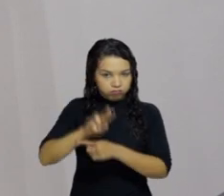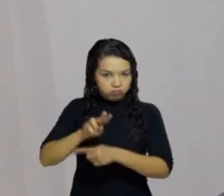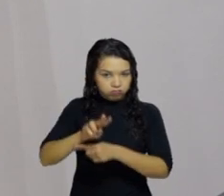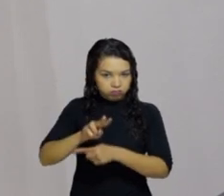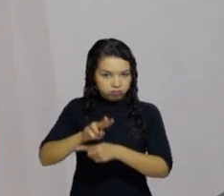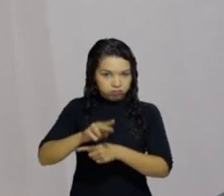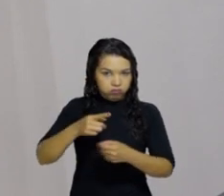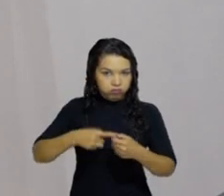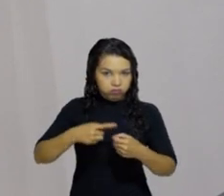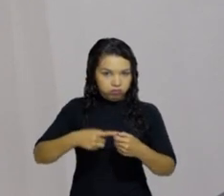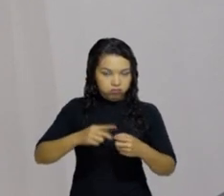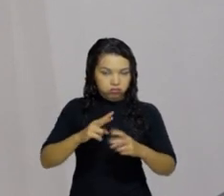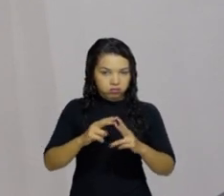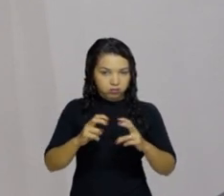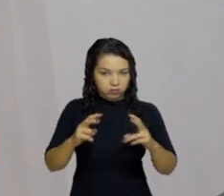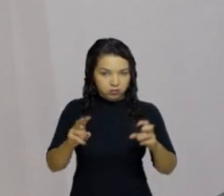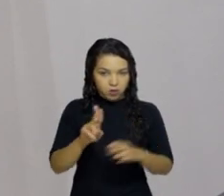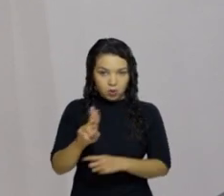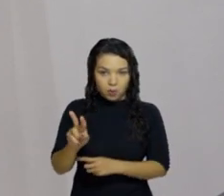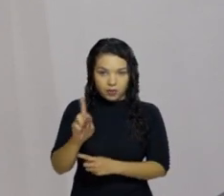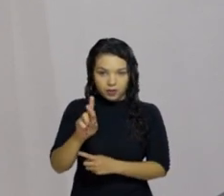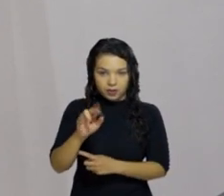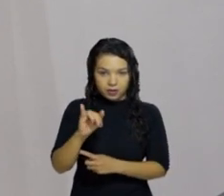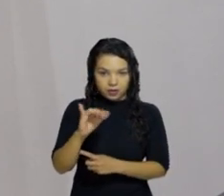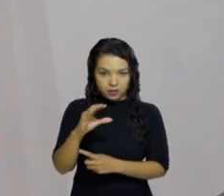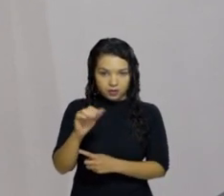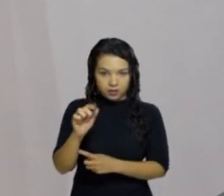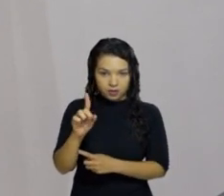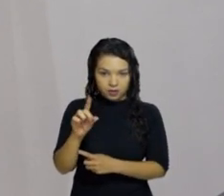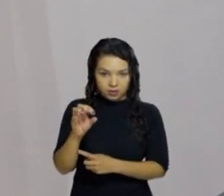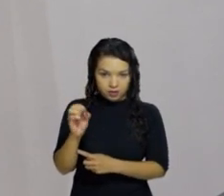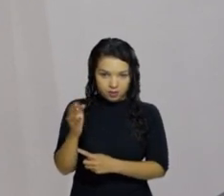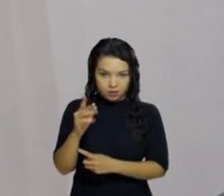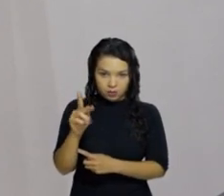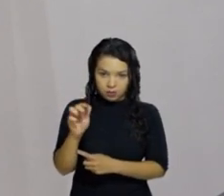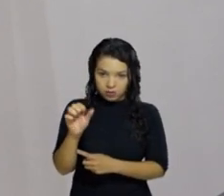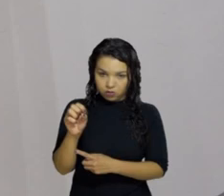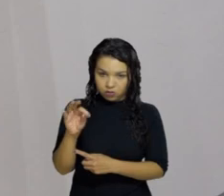Ricardo Pastrana é o guarda municipal